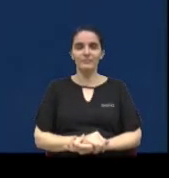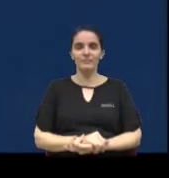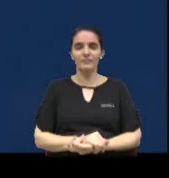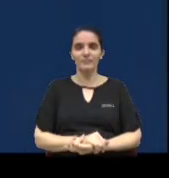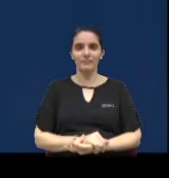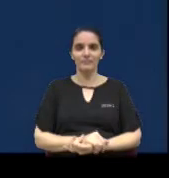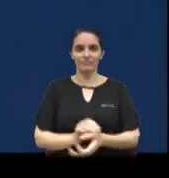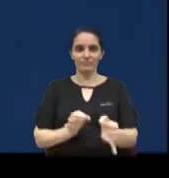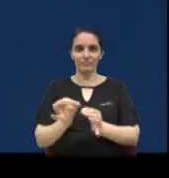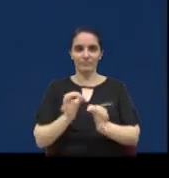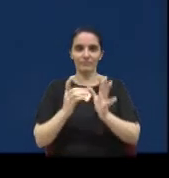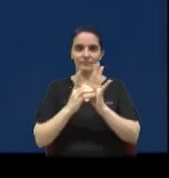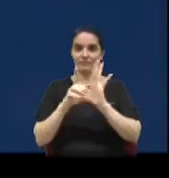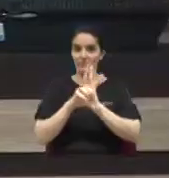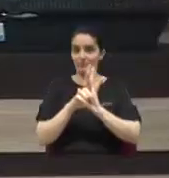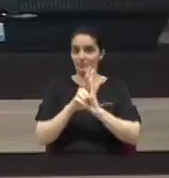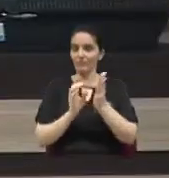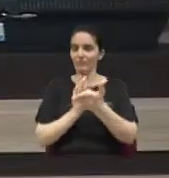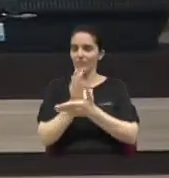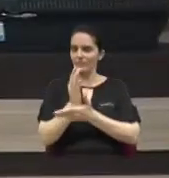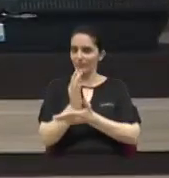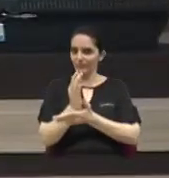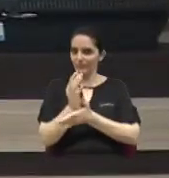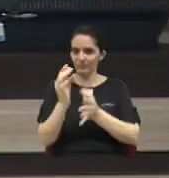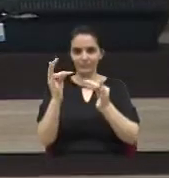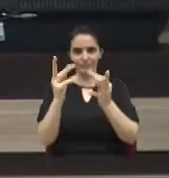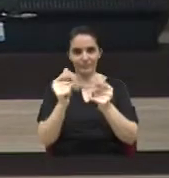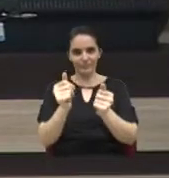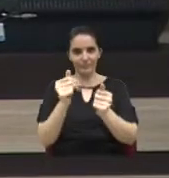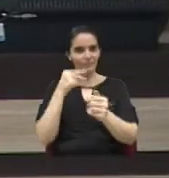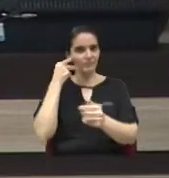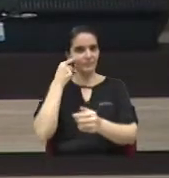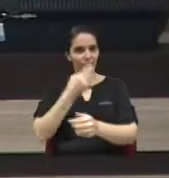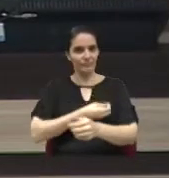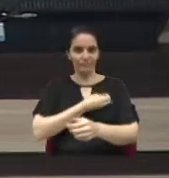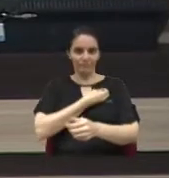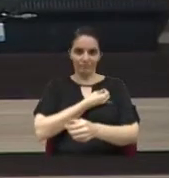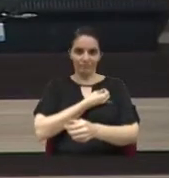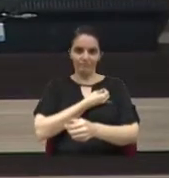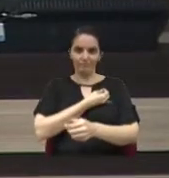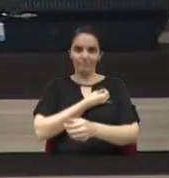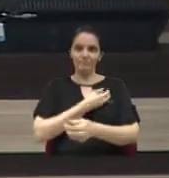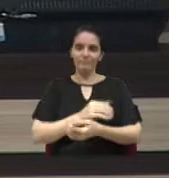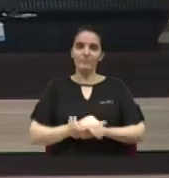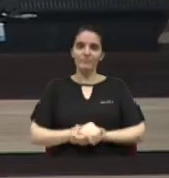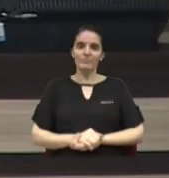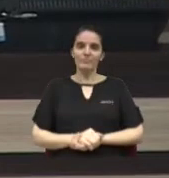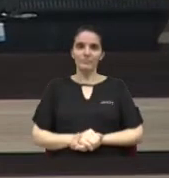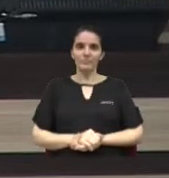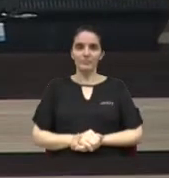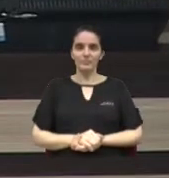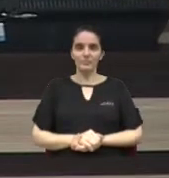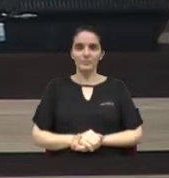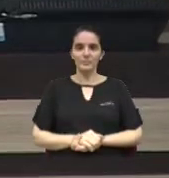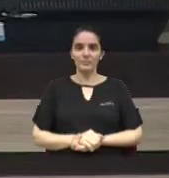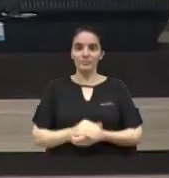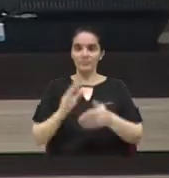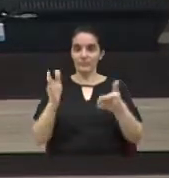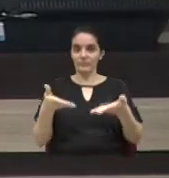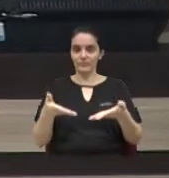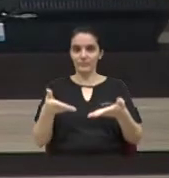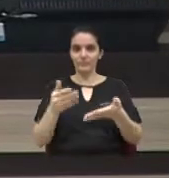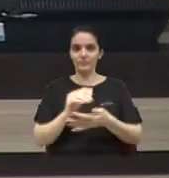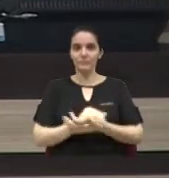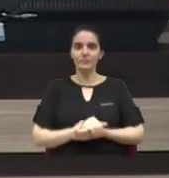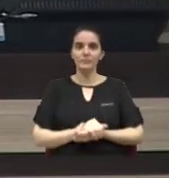O projeto de decreto legislativo foi aprovado por todos os vereadores presentes no plenário. Agora